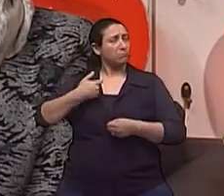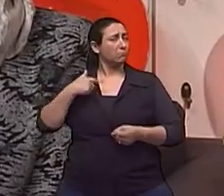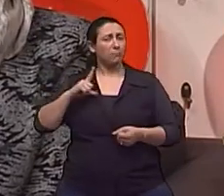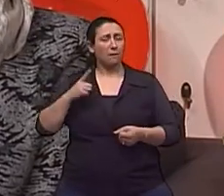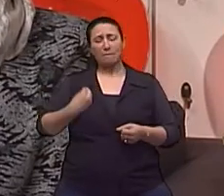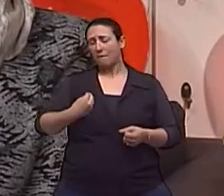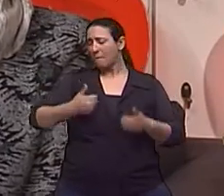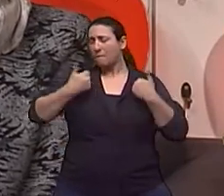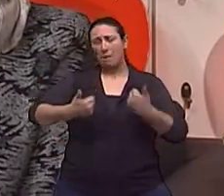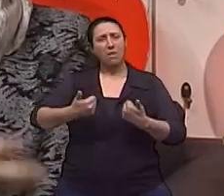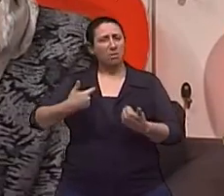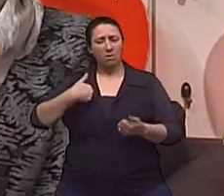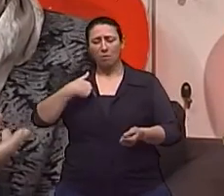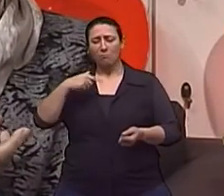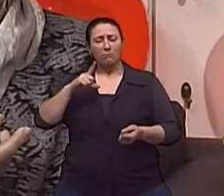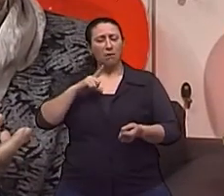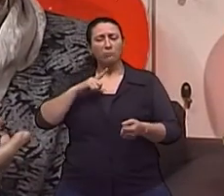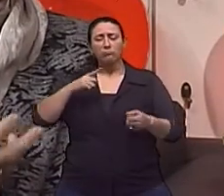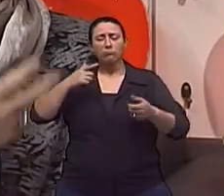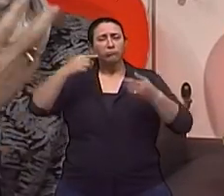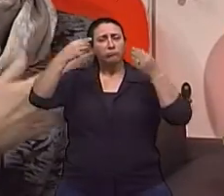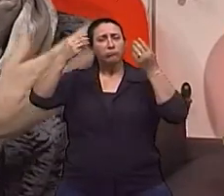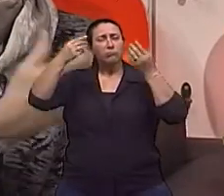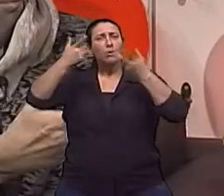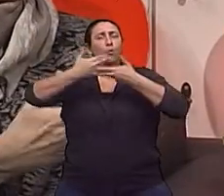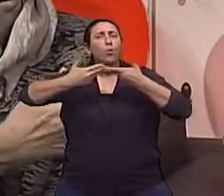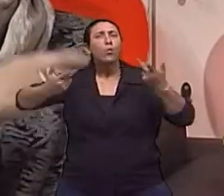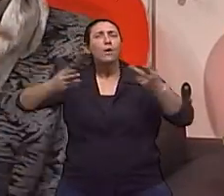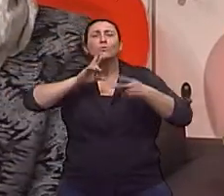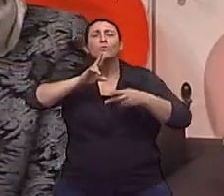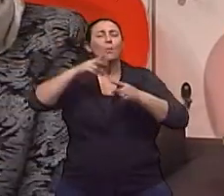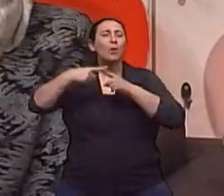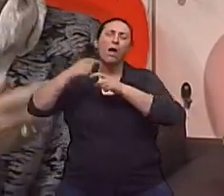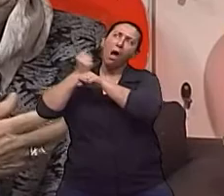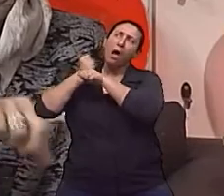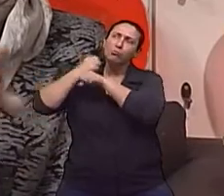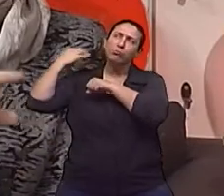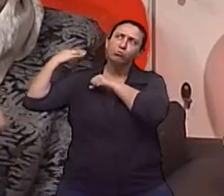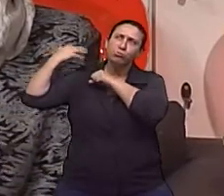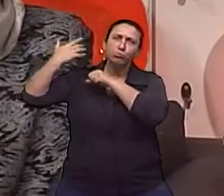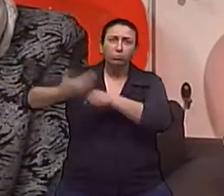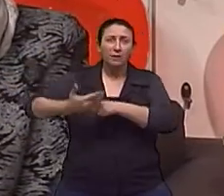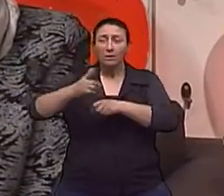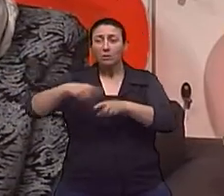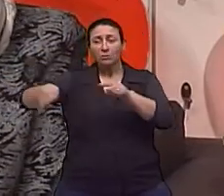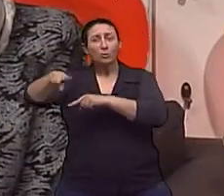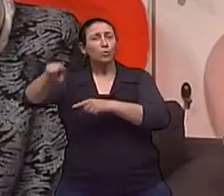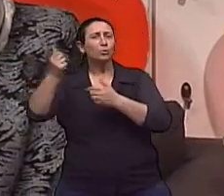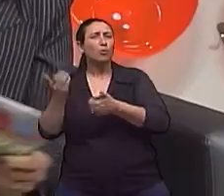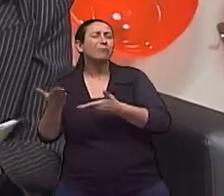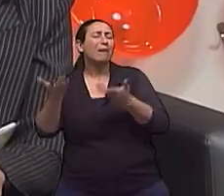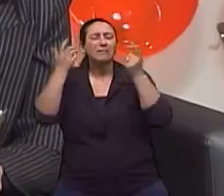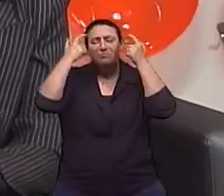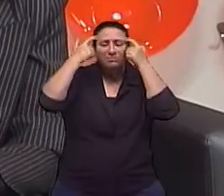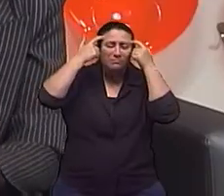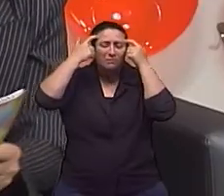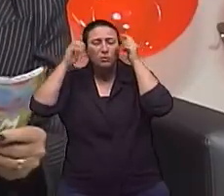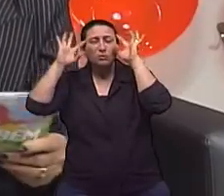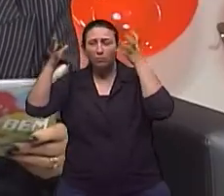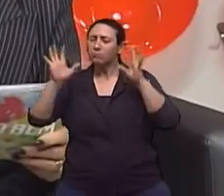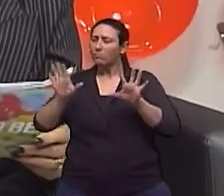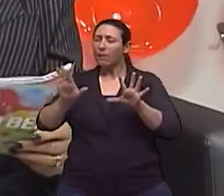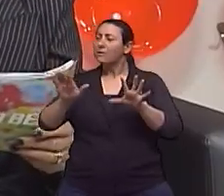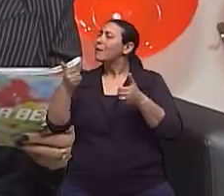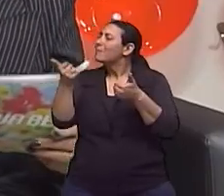passou por várias situações e ele tem um acervo de resultados de soluções que o jovem não tem tá mas aí tu não tá falando do